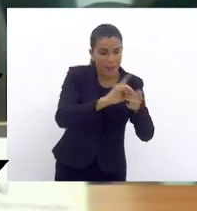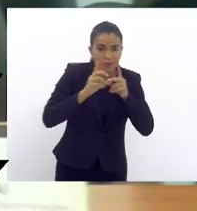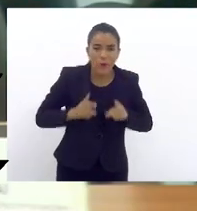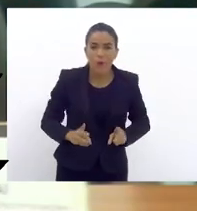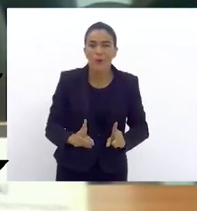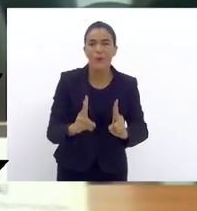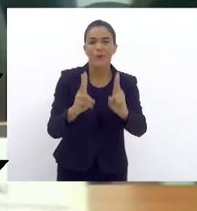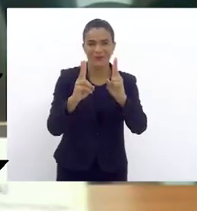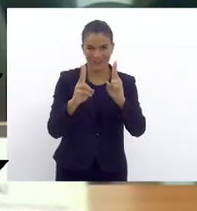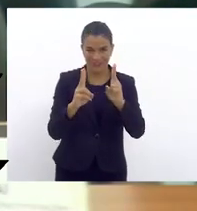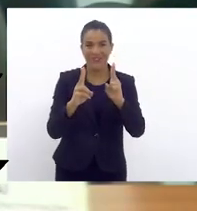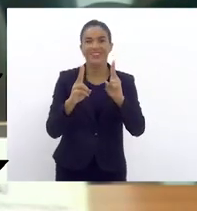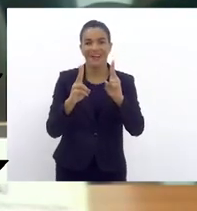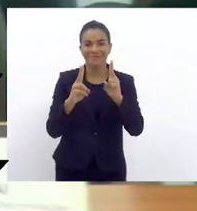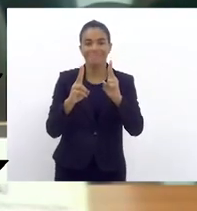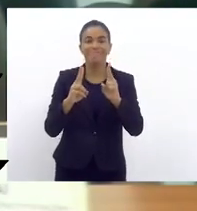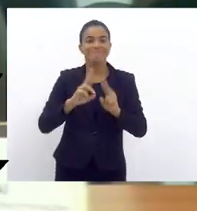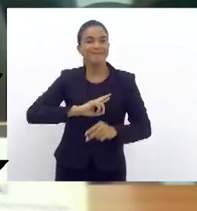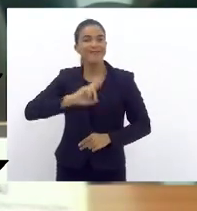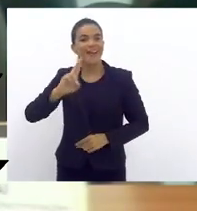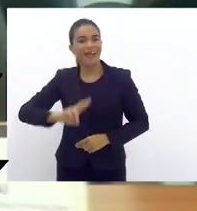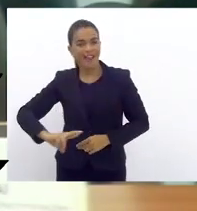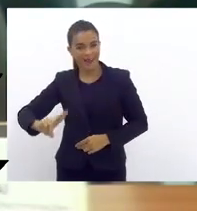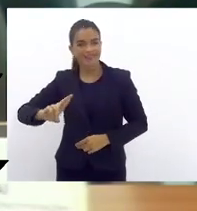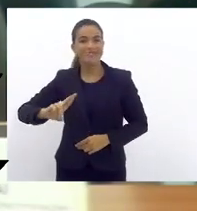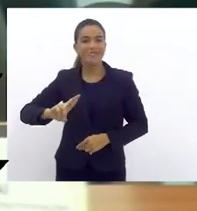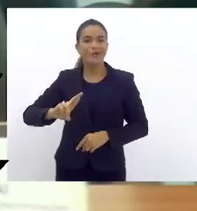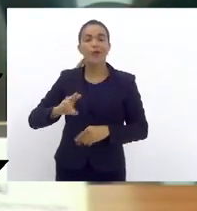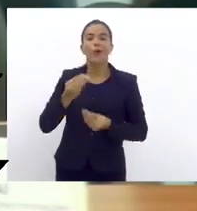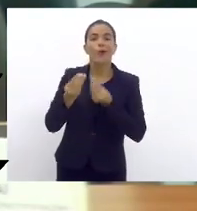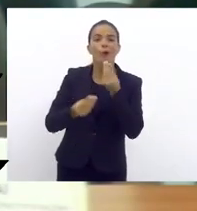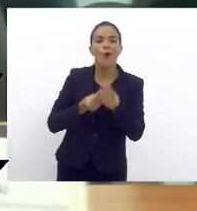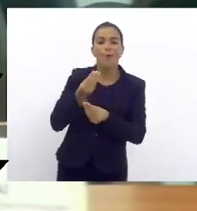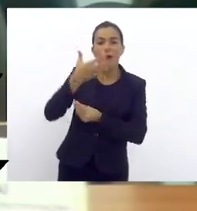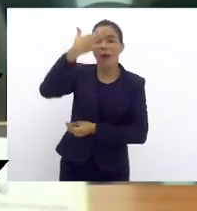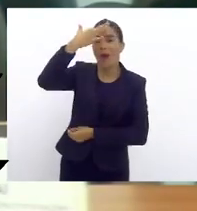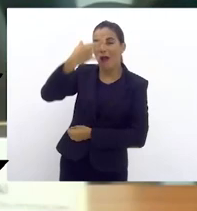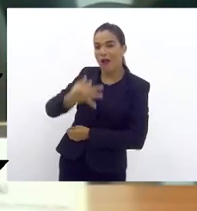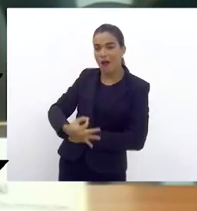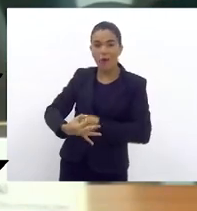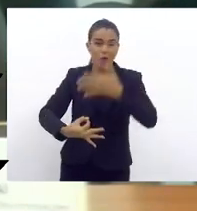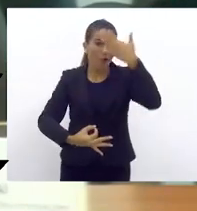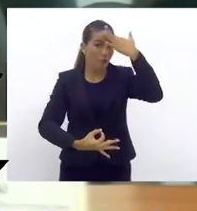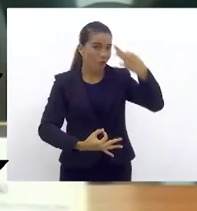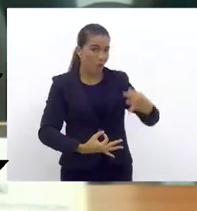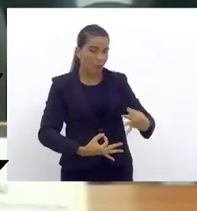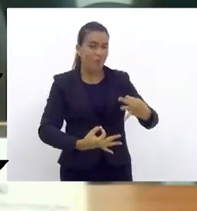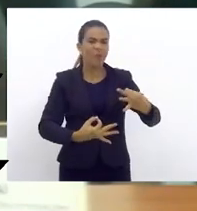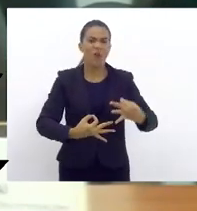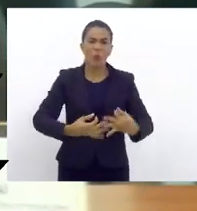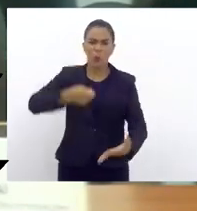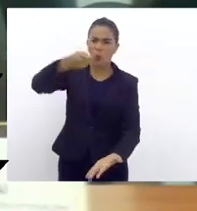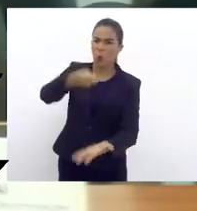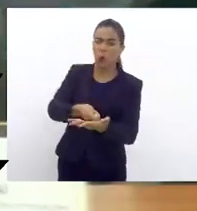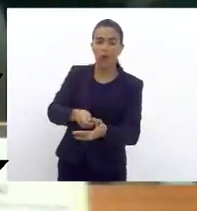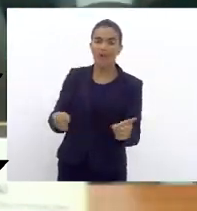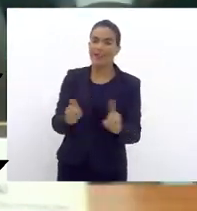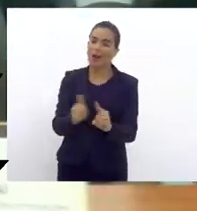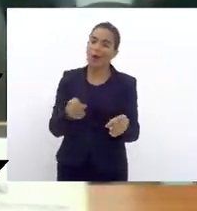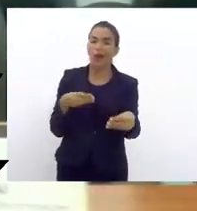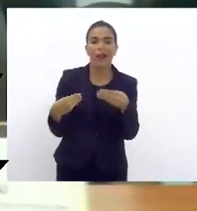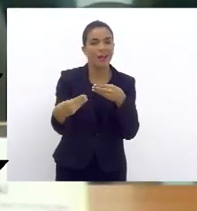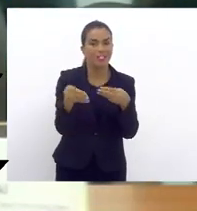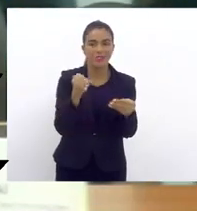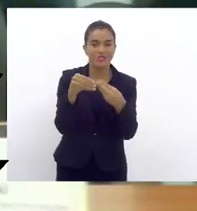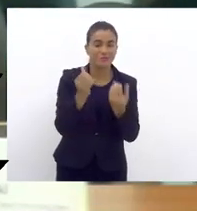continuidade da sua religiosidade através de uma compreensão muito menos rígida do próprio sentido do